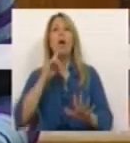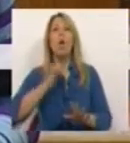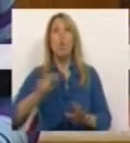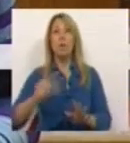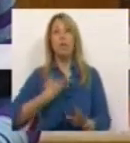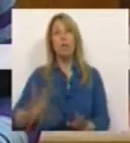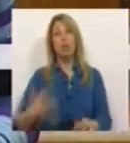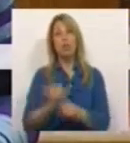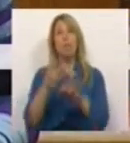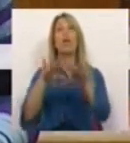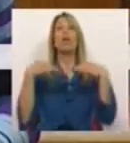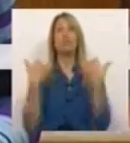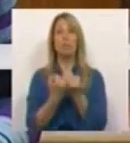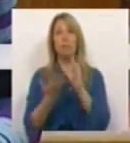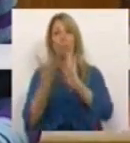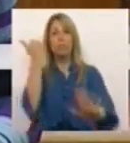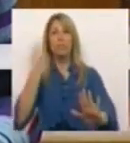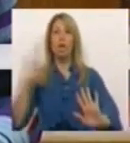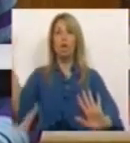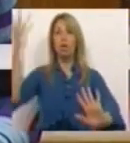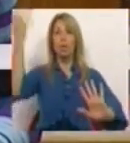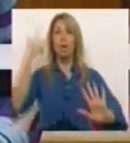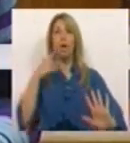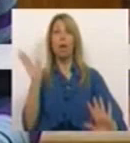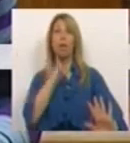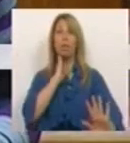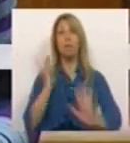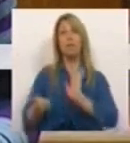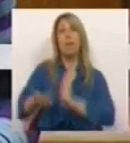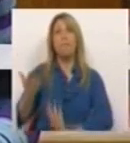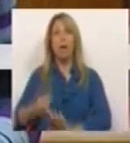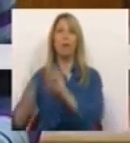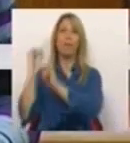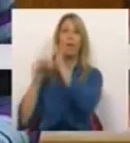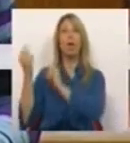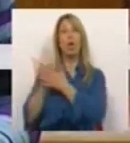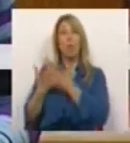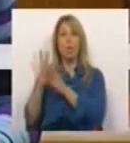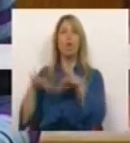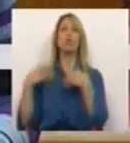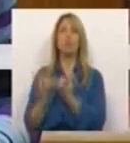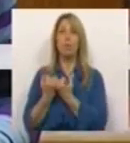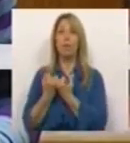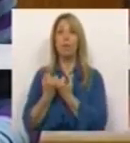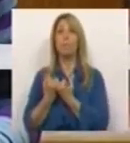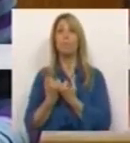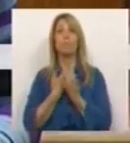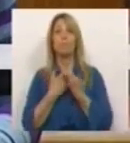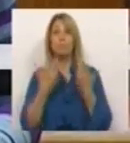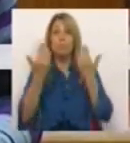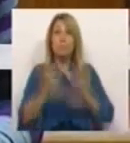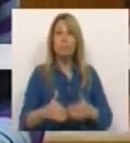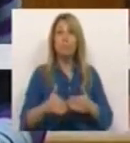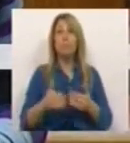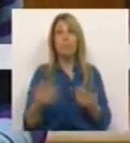trabalho e aos direitos sociais, retirada de soberania, maior dependência e retrocesso económico e social. Os constrangimentos